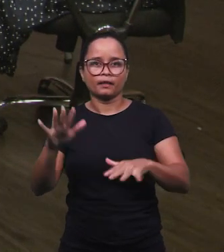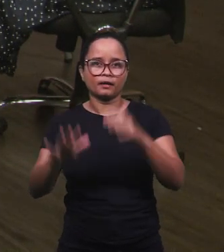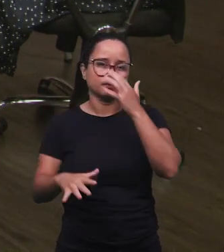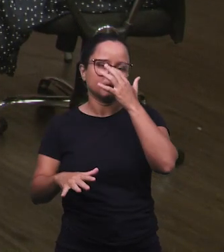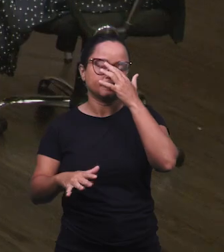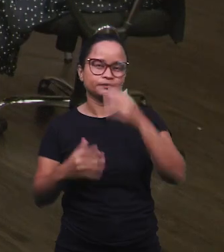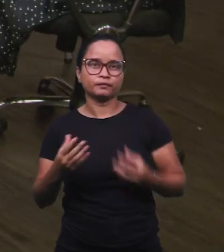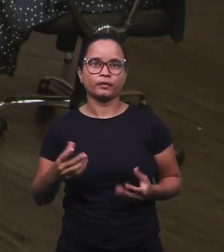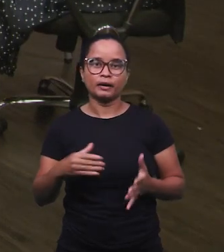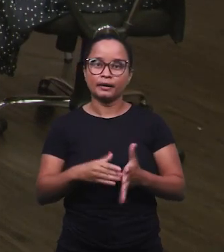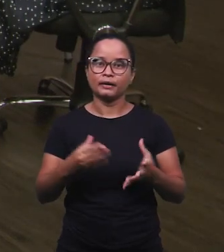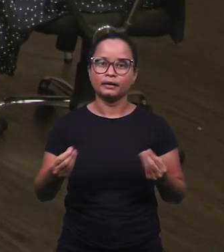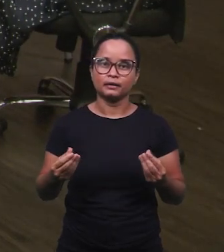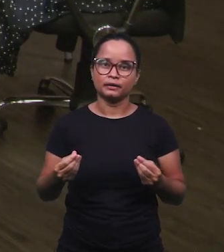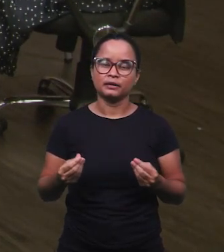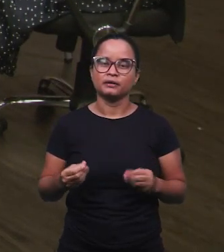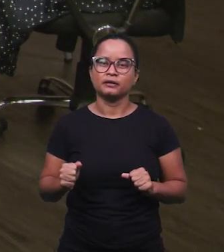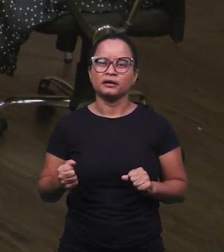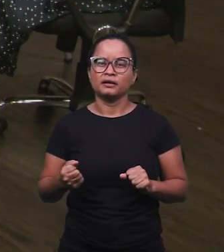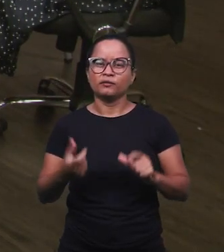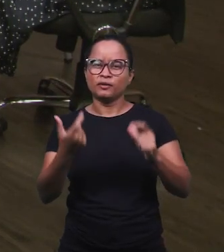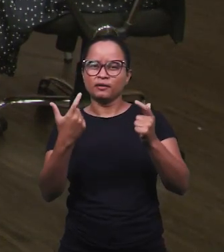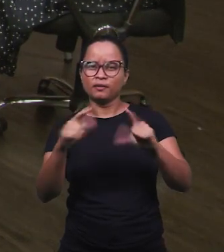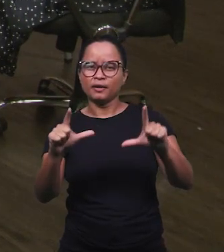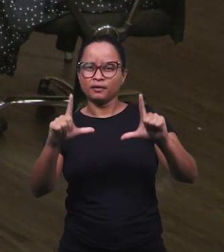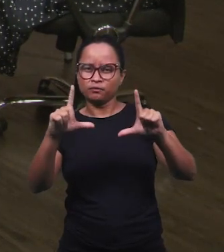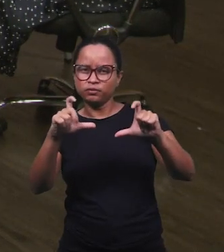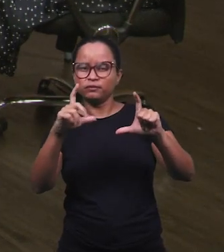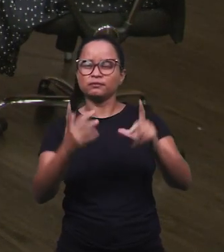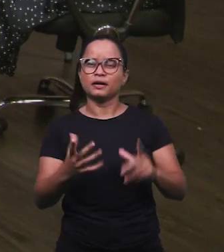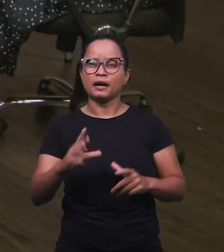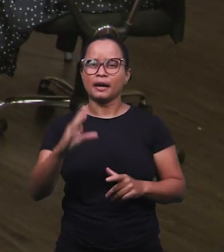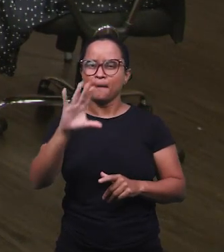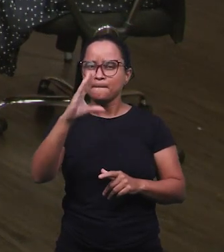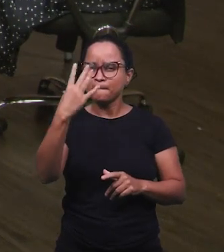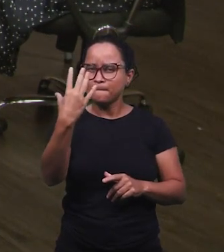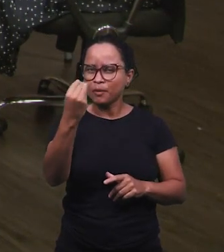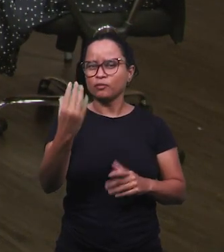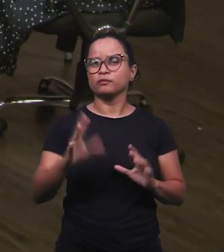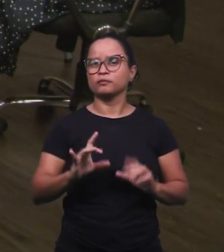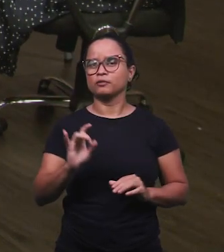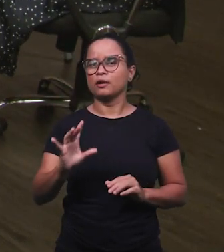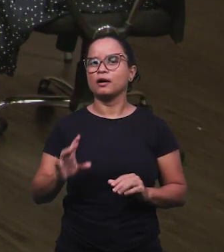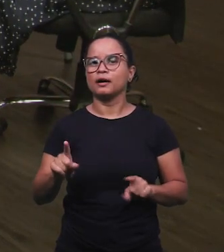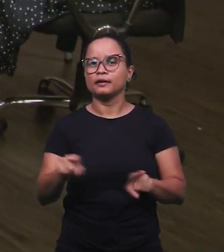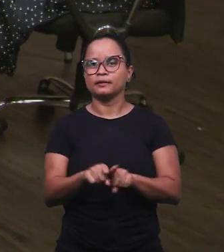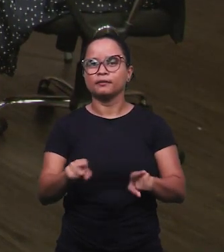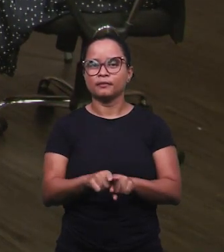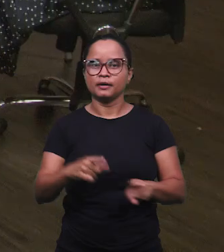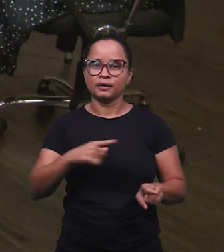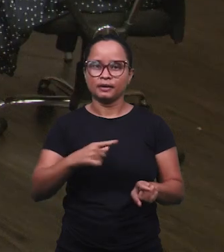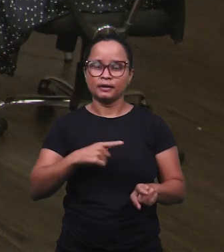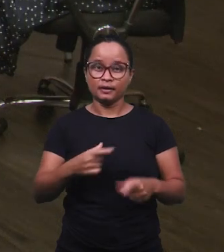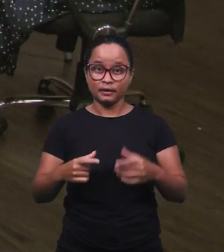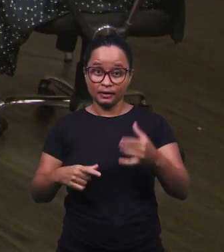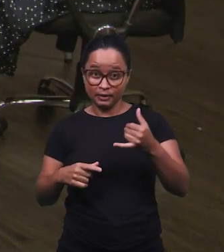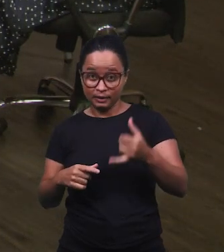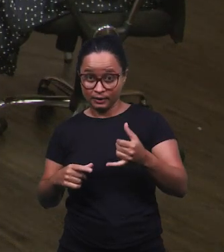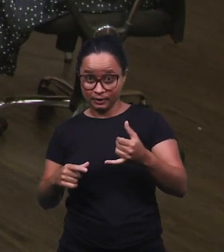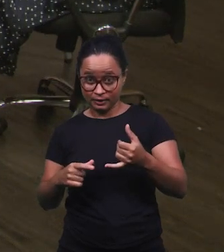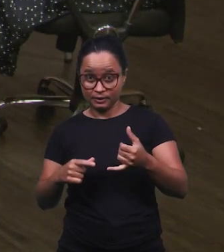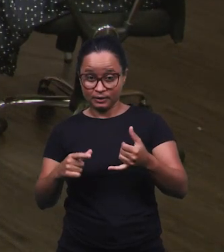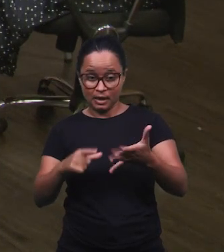fazer... Às vezes até fazer print. Tem gente que anota no bloco de notas do celular e faz um print, ali